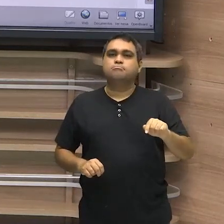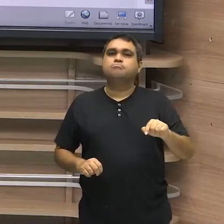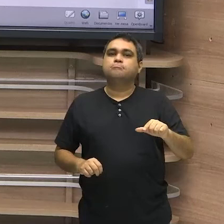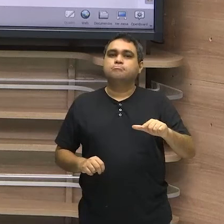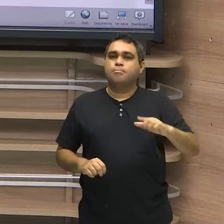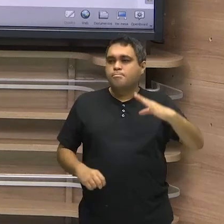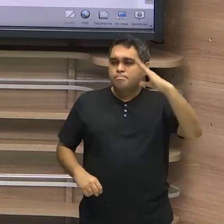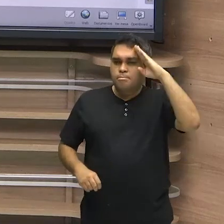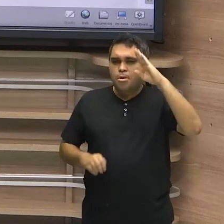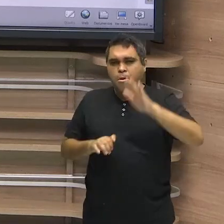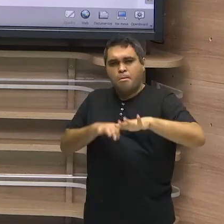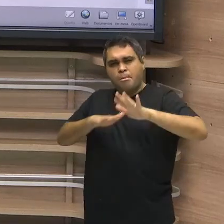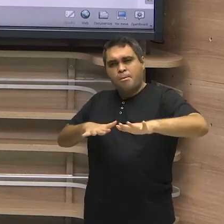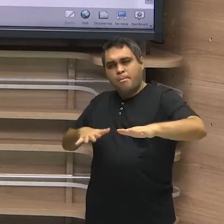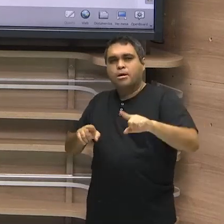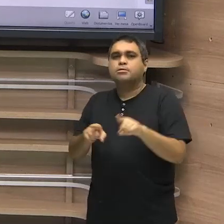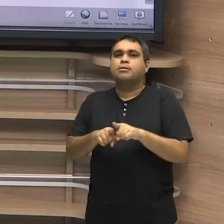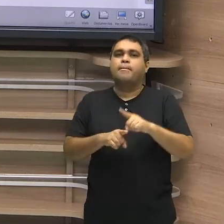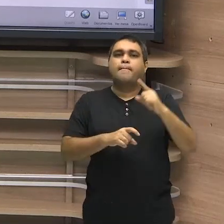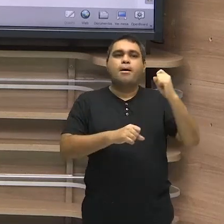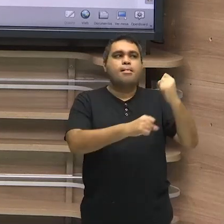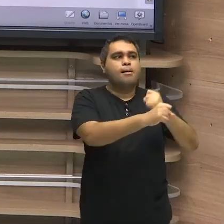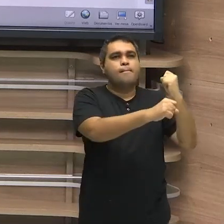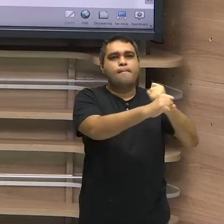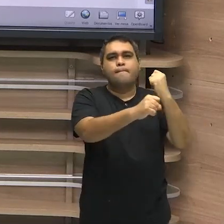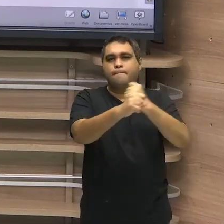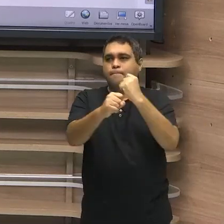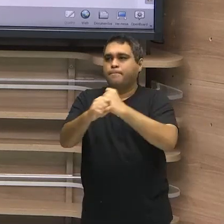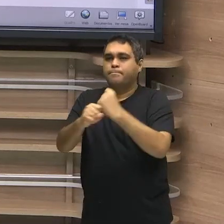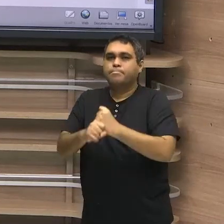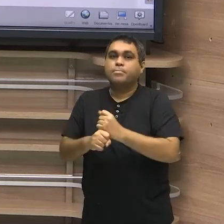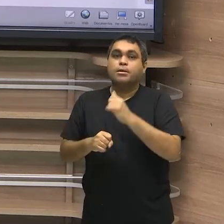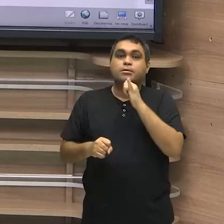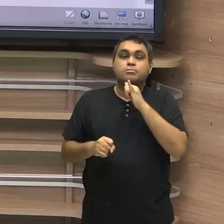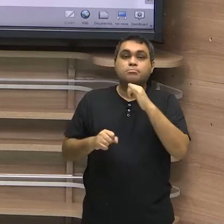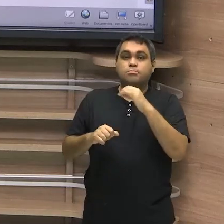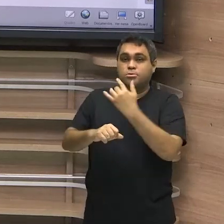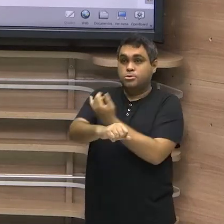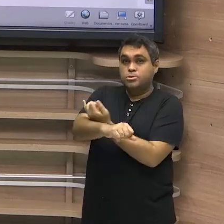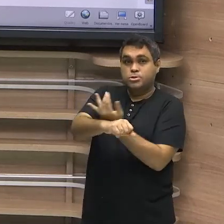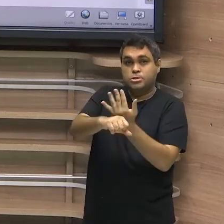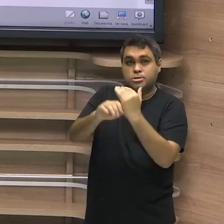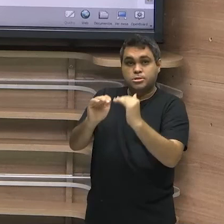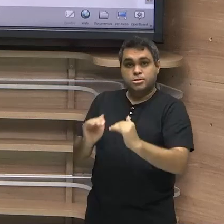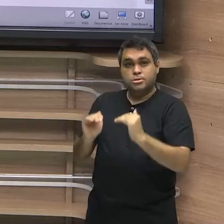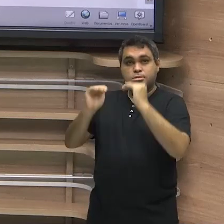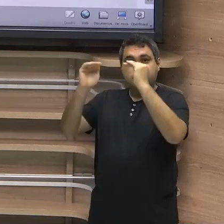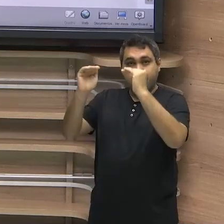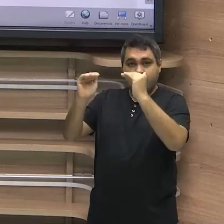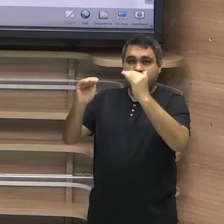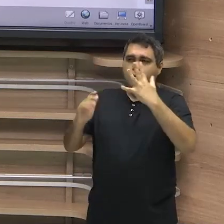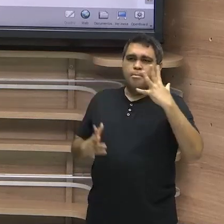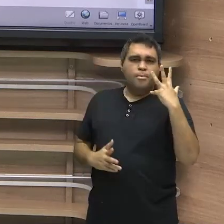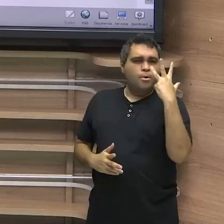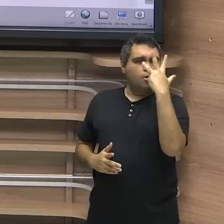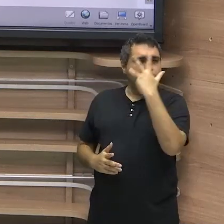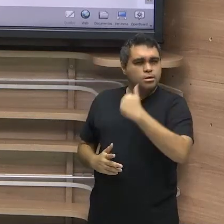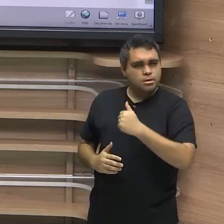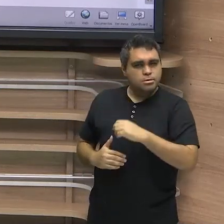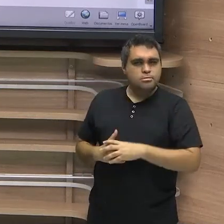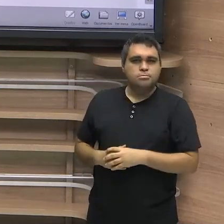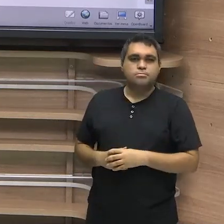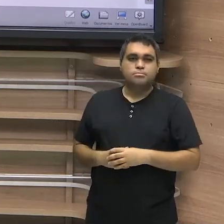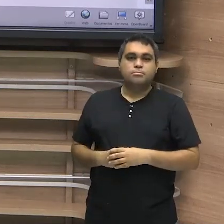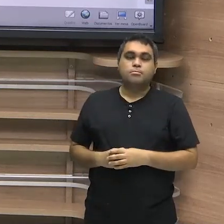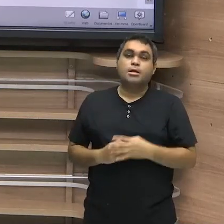obras que ele vai construir, a exemplo aí dos jardins suspensos da Babilônia, que eram tão lindos. A gente não chegou a ver, a gente